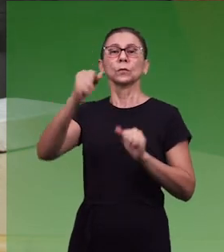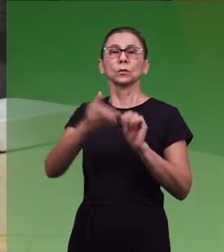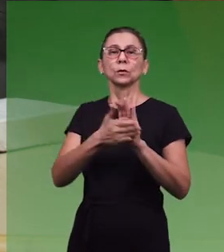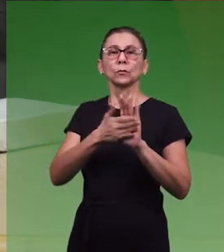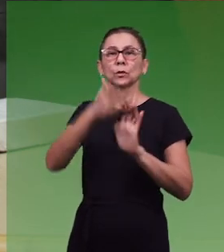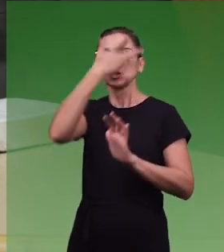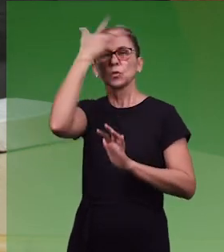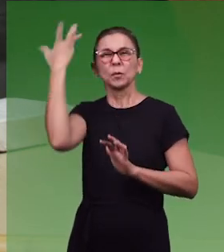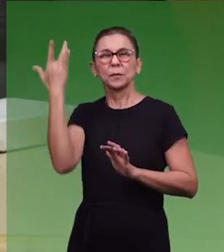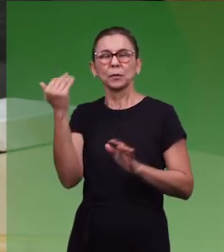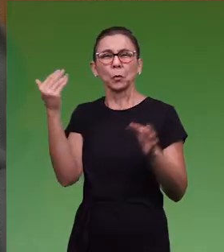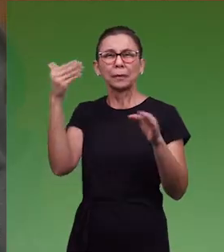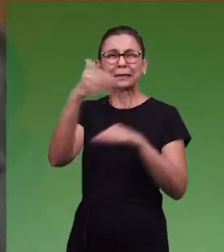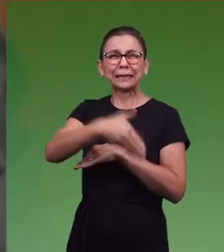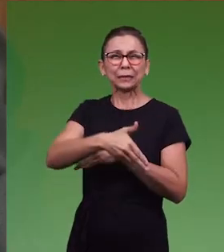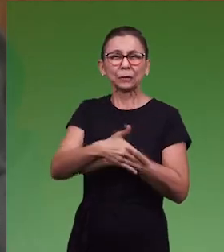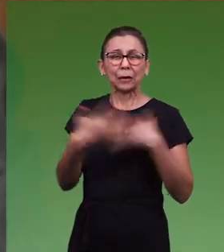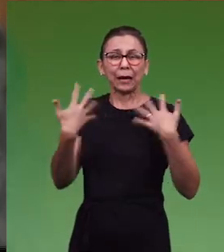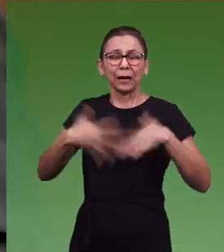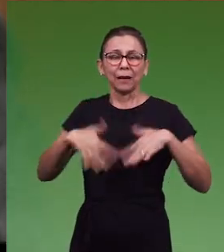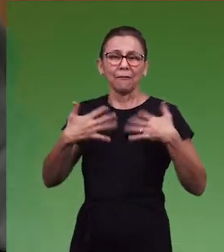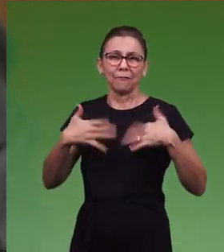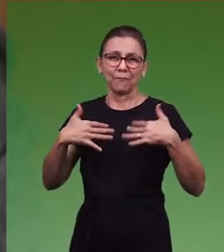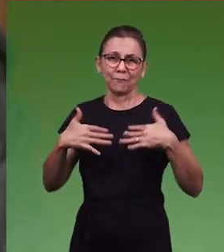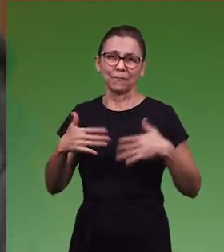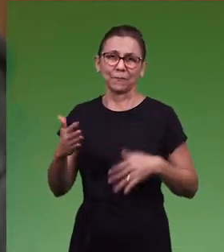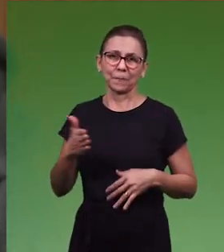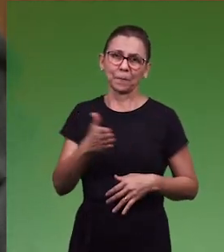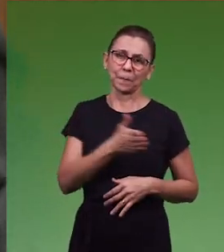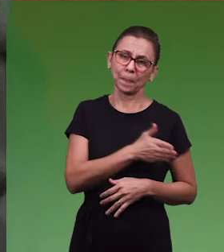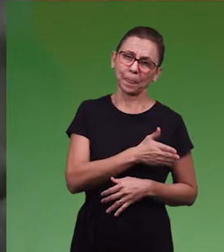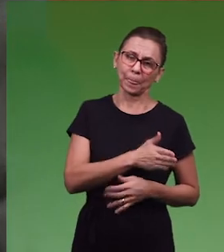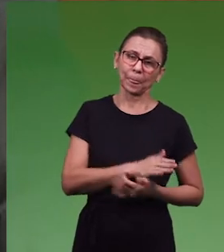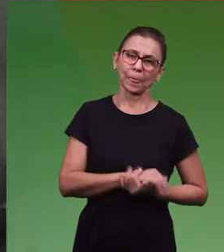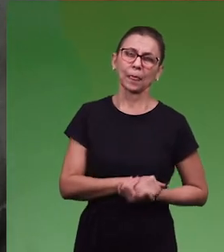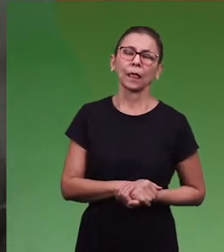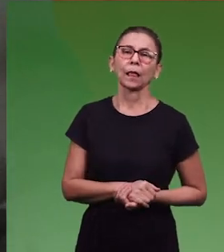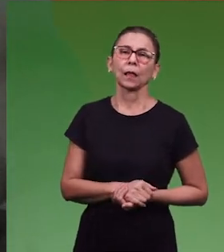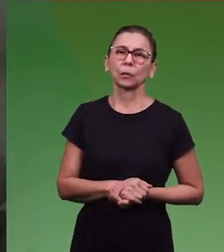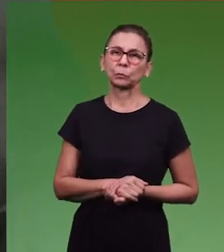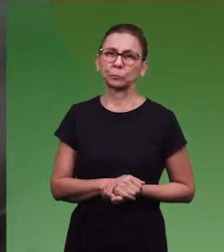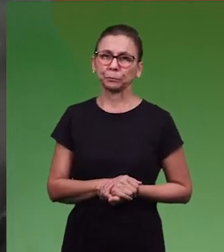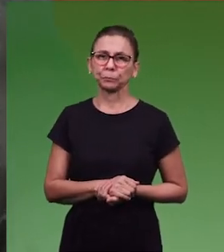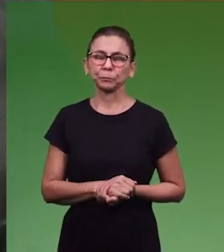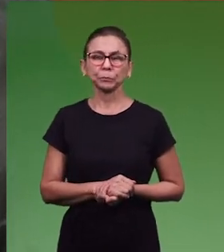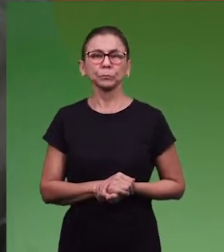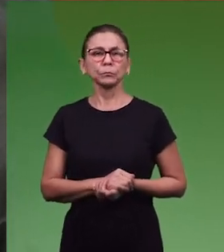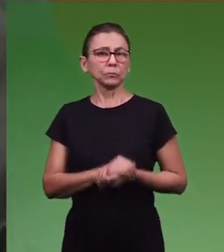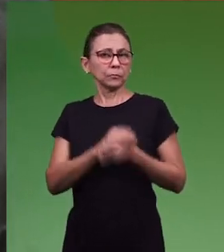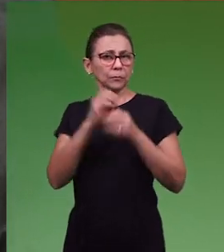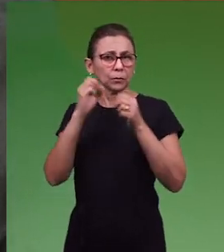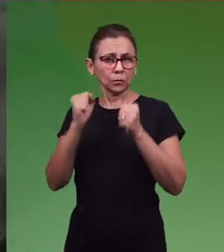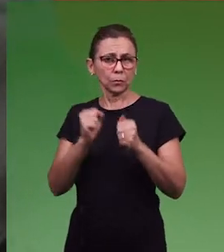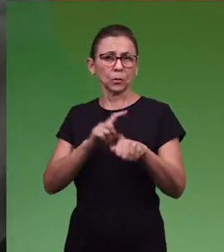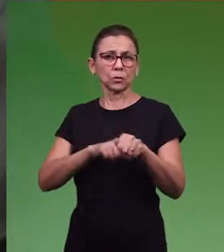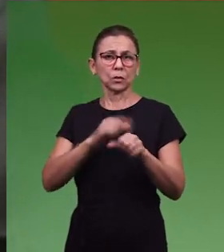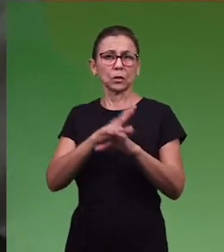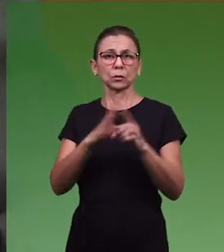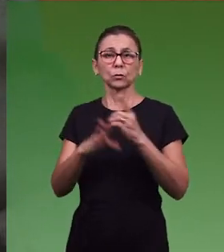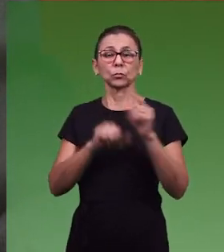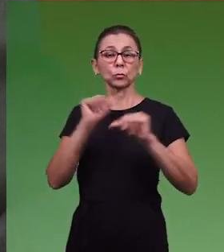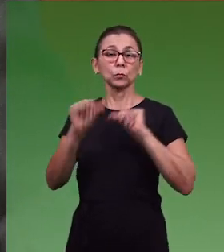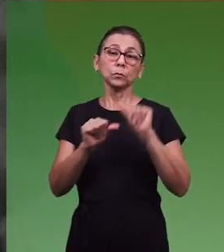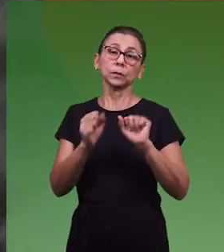Então, sempre, mesmo que a maior parte das vezes o senhor confirme, mas tem um momento que o senhor pode revelar outra coisa.